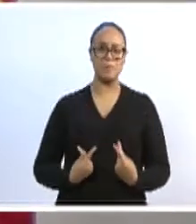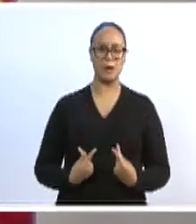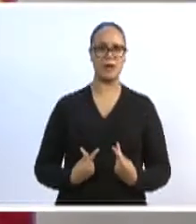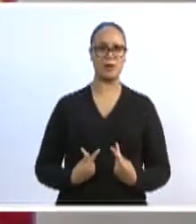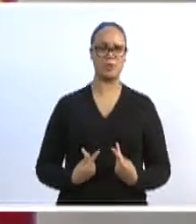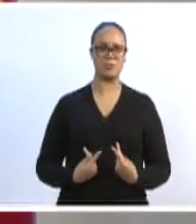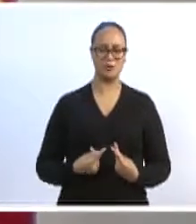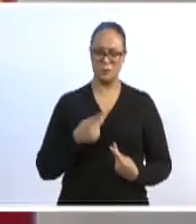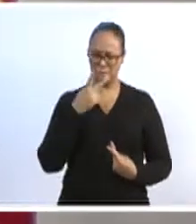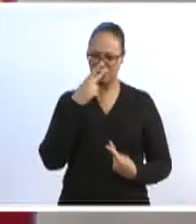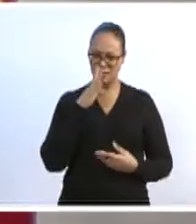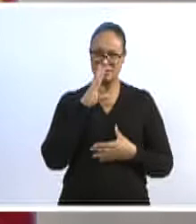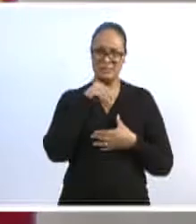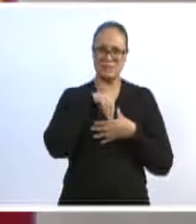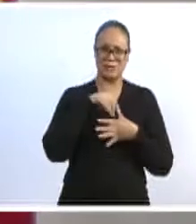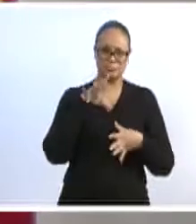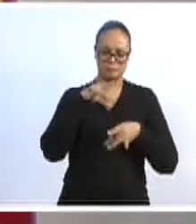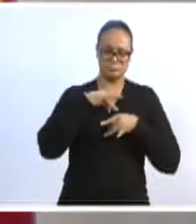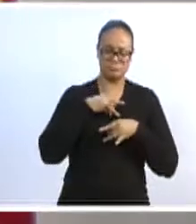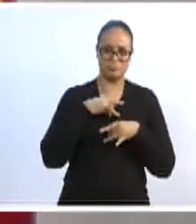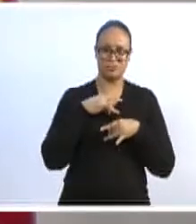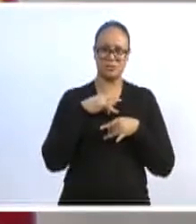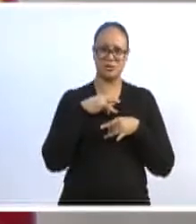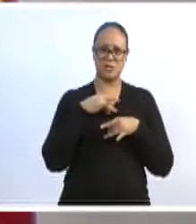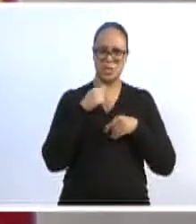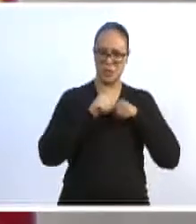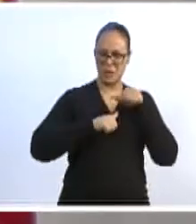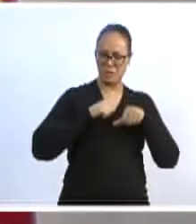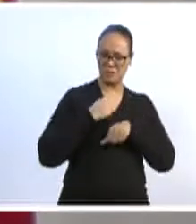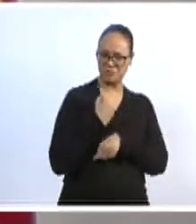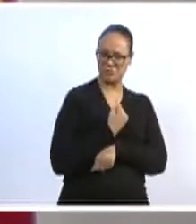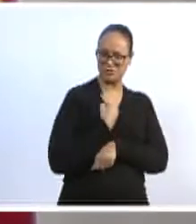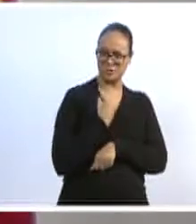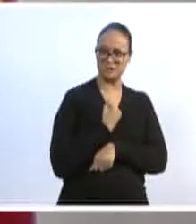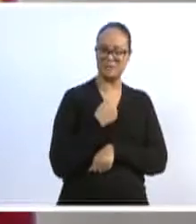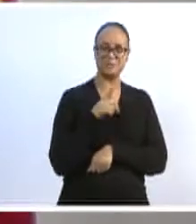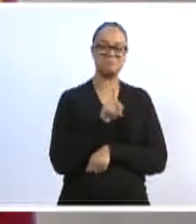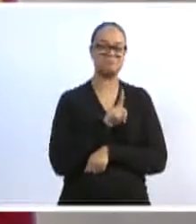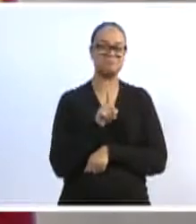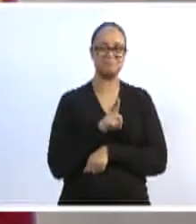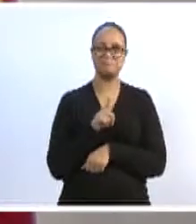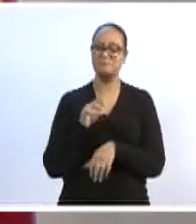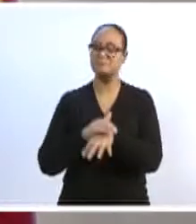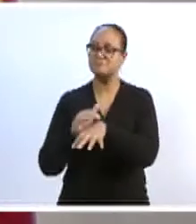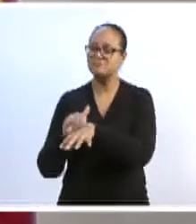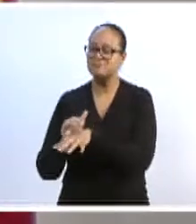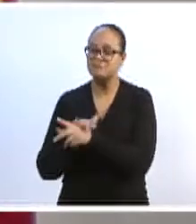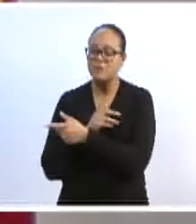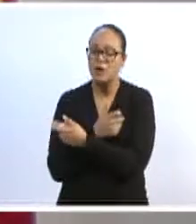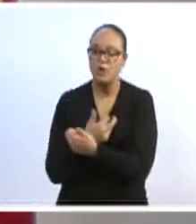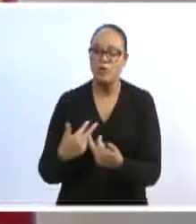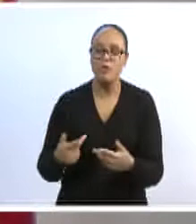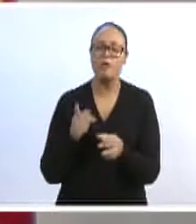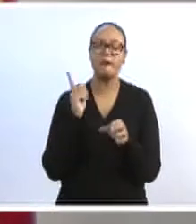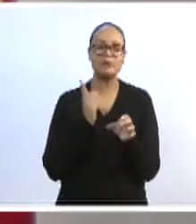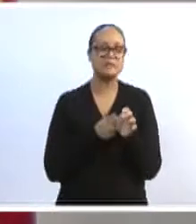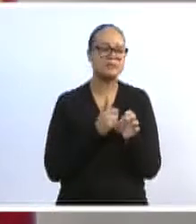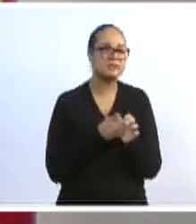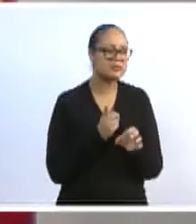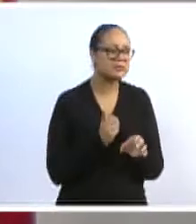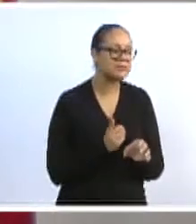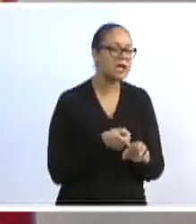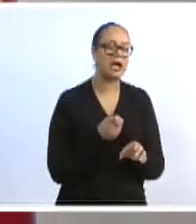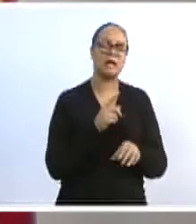consegue só eles se modificar ele modifica as coisas ele modifica cidade ele